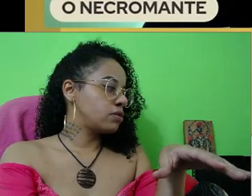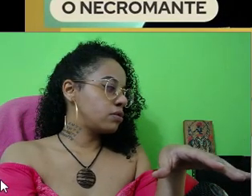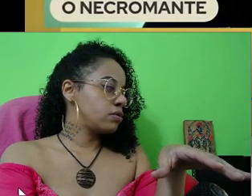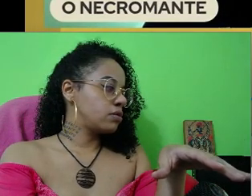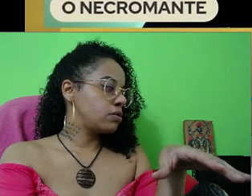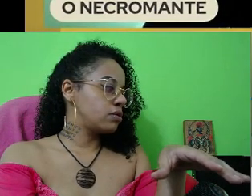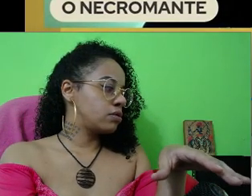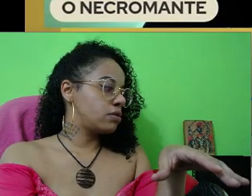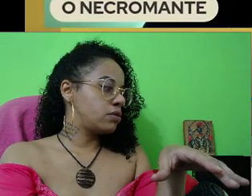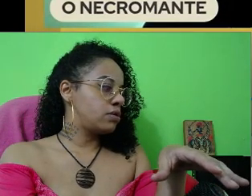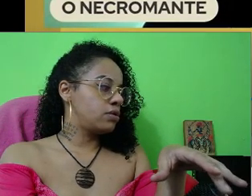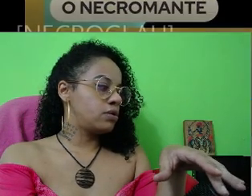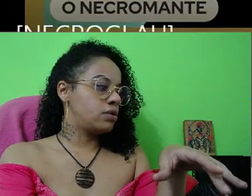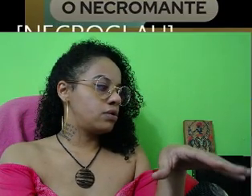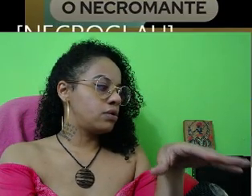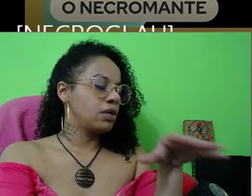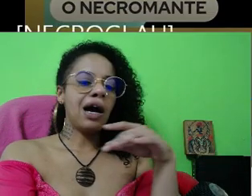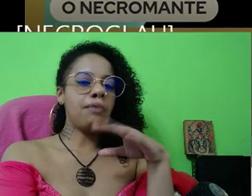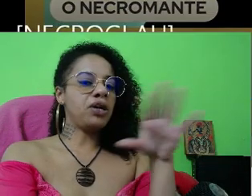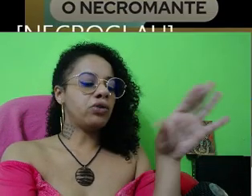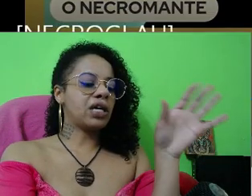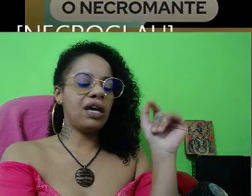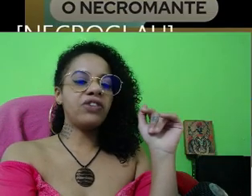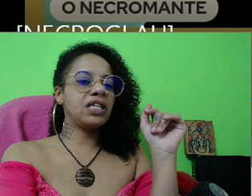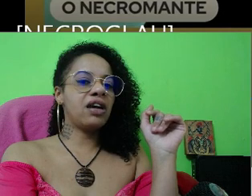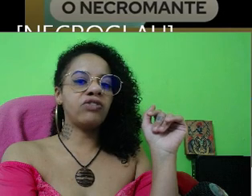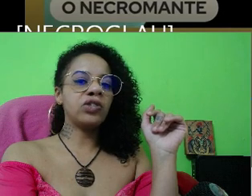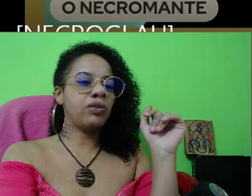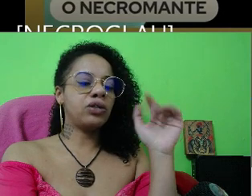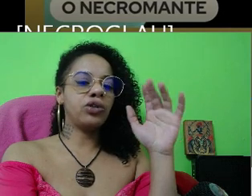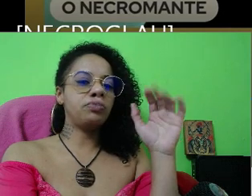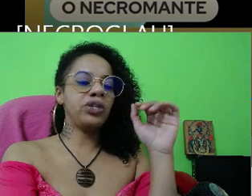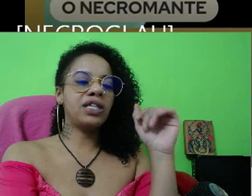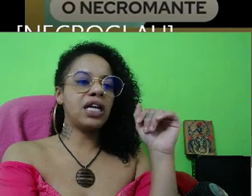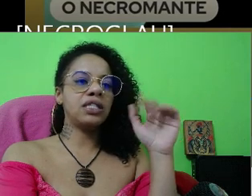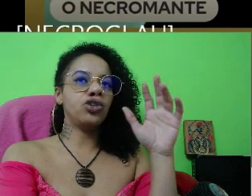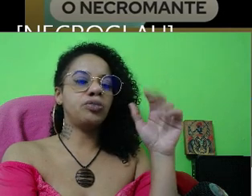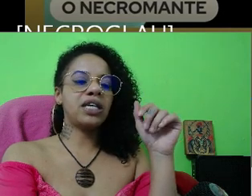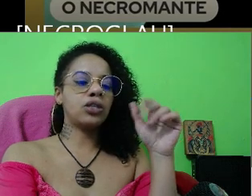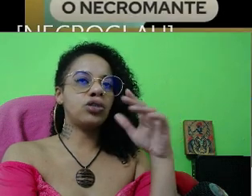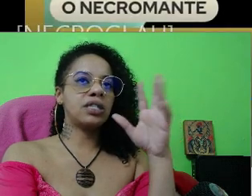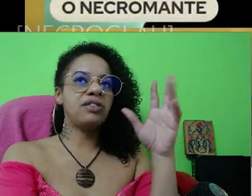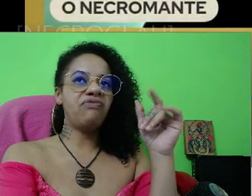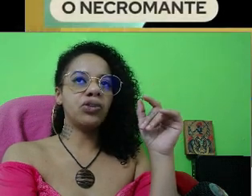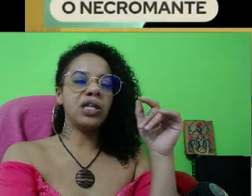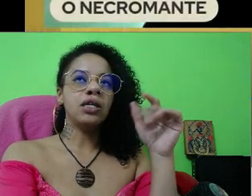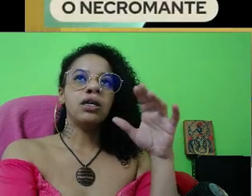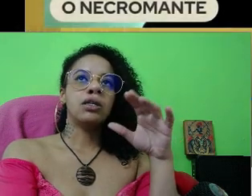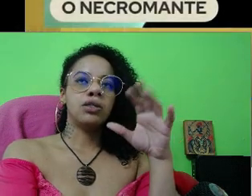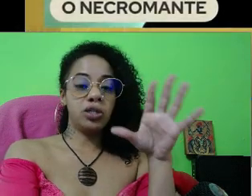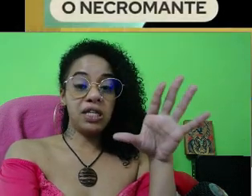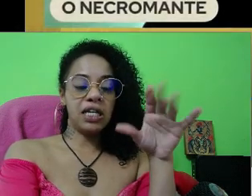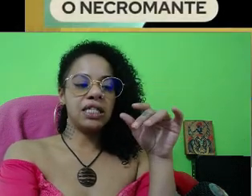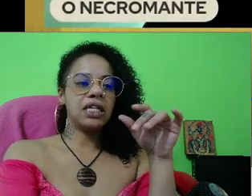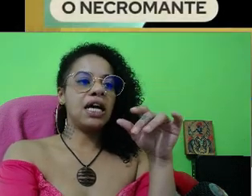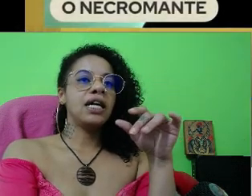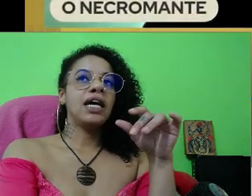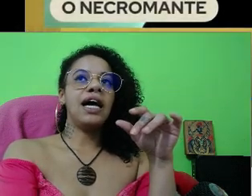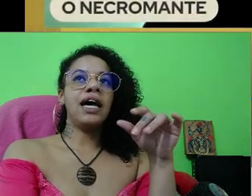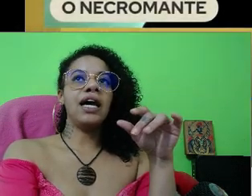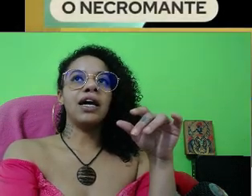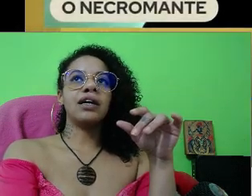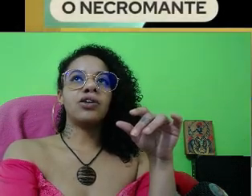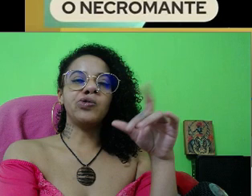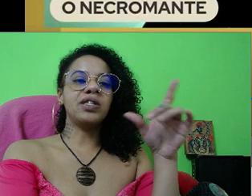voltou e apoiou amigo querer fazer a revolução em 2013/2014 que se 2013